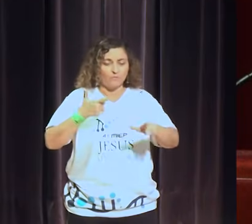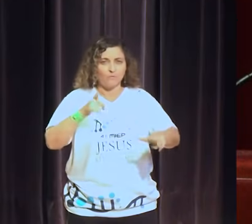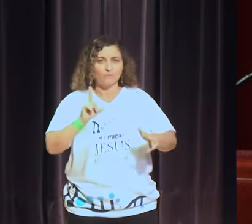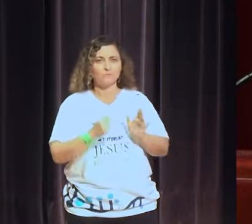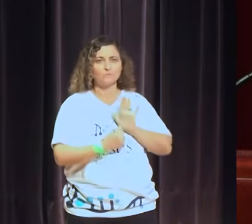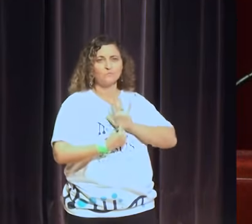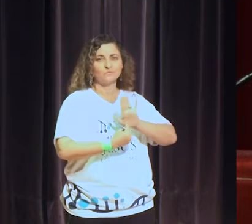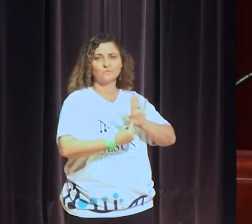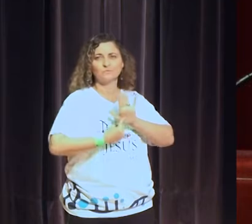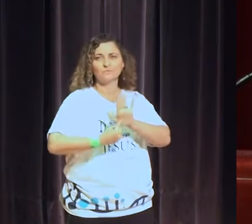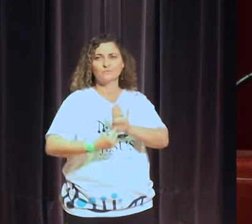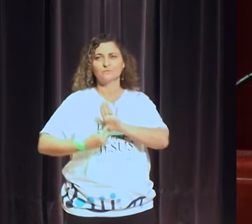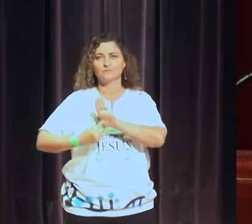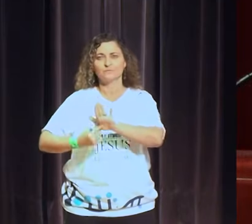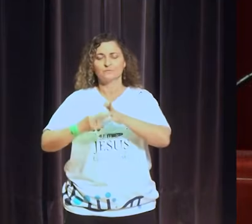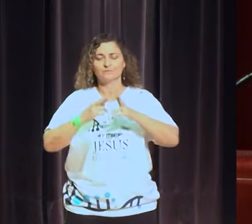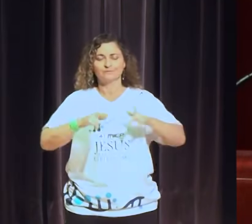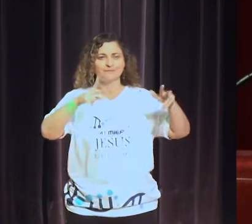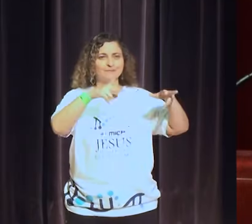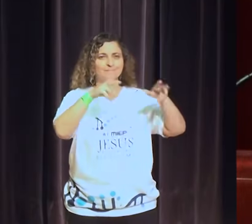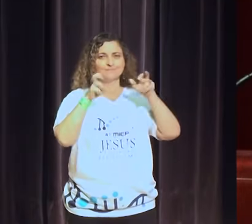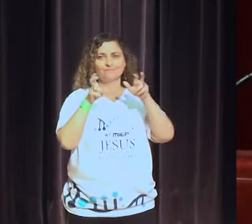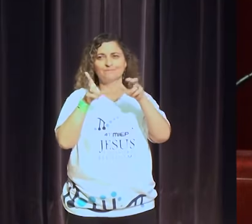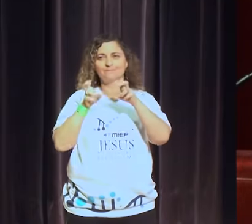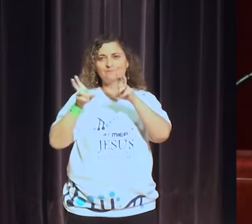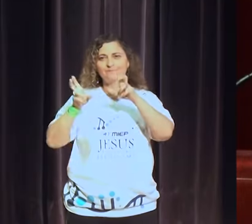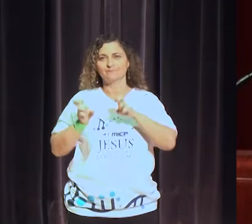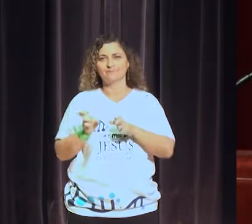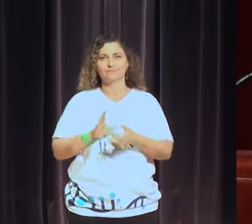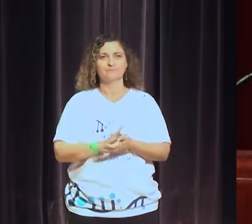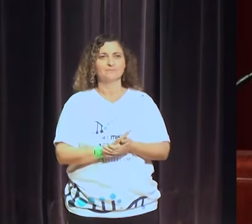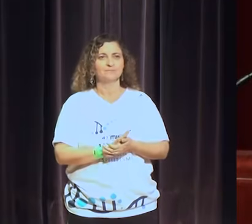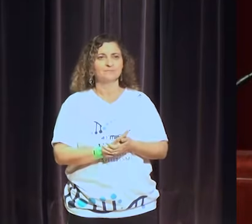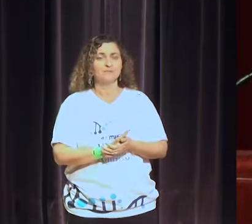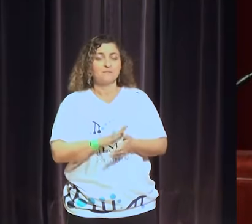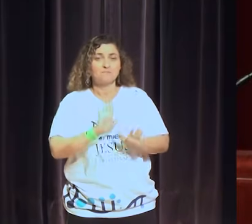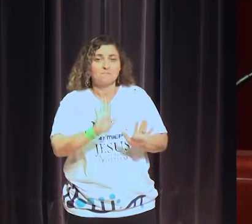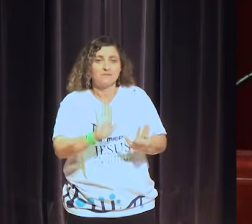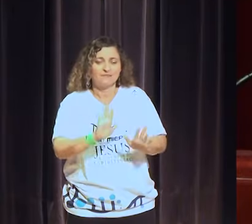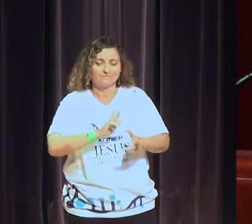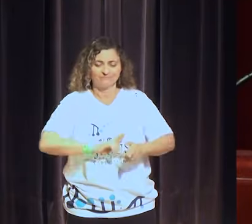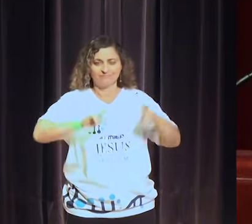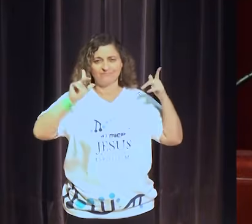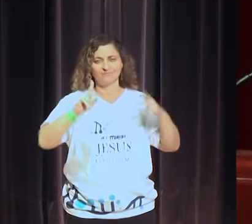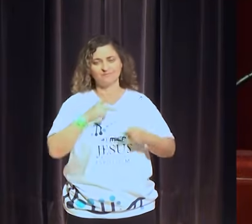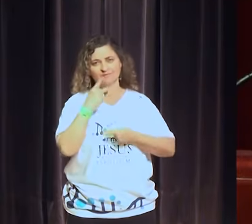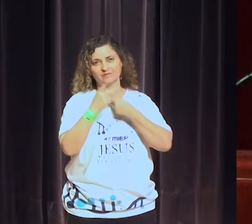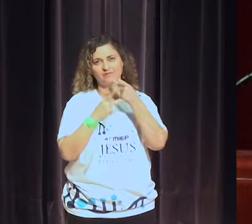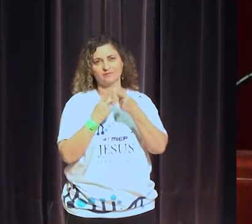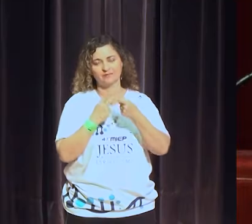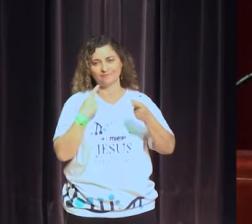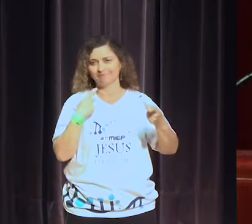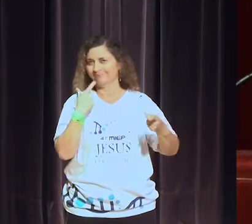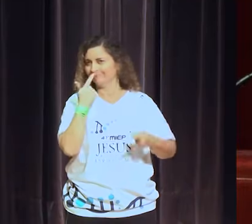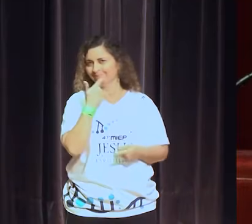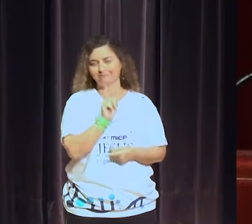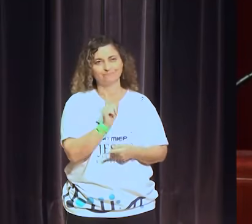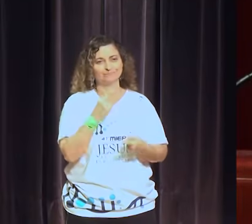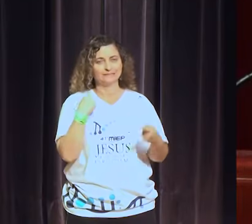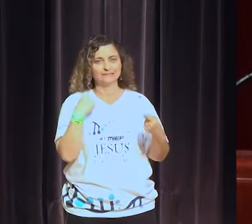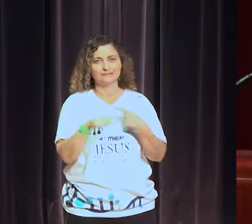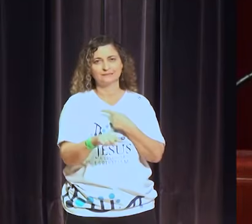expressão, outros canais de percepção, que às vezes a fala, a palavra, não consegue atingir.